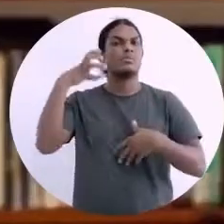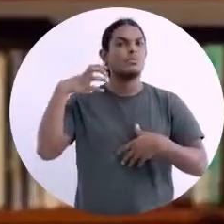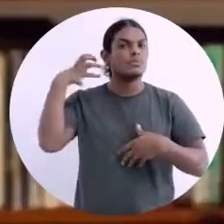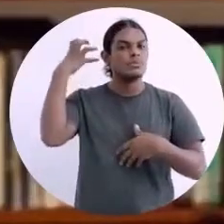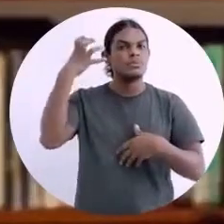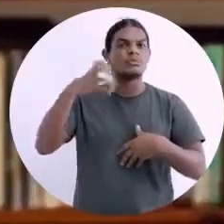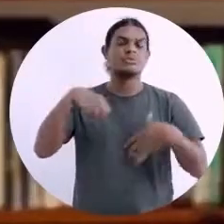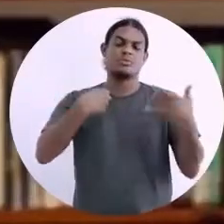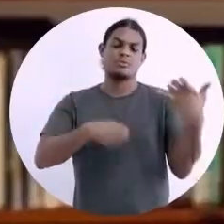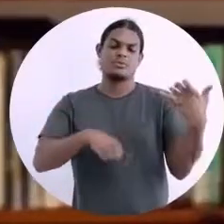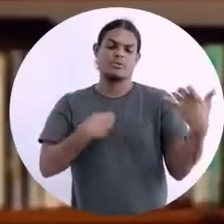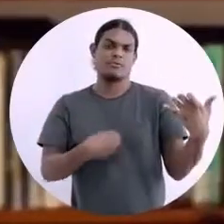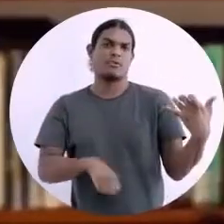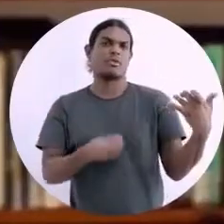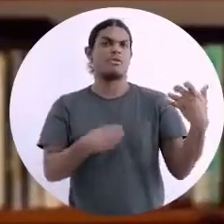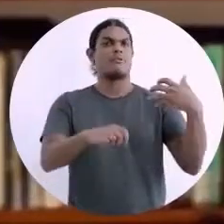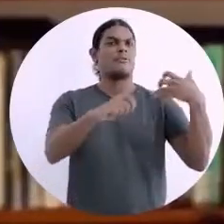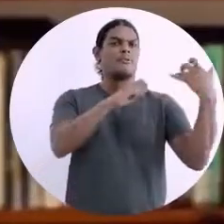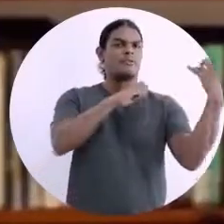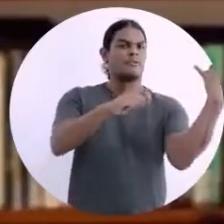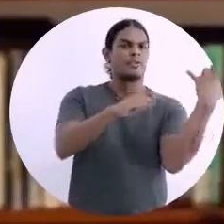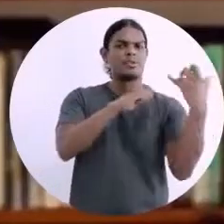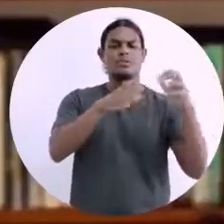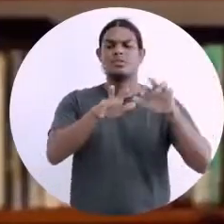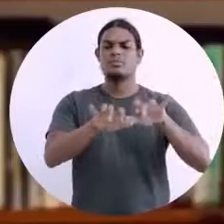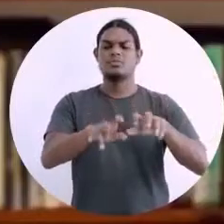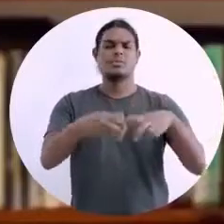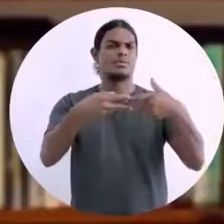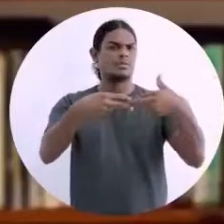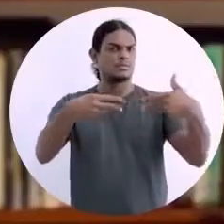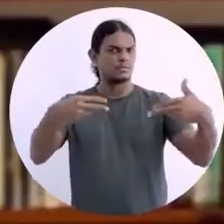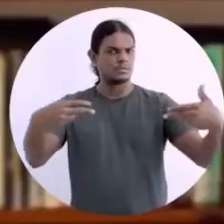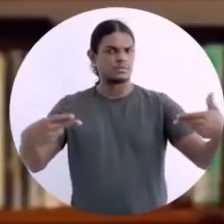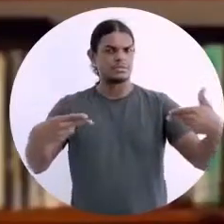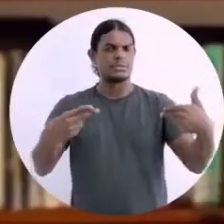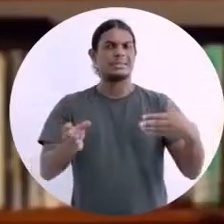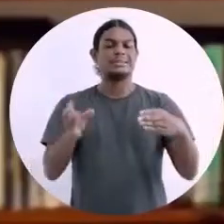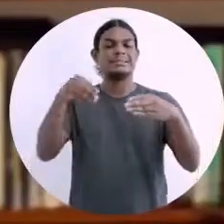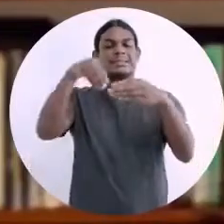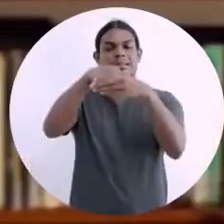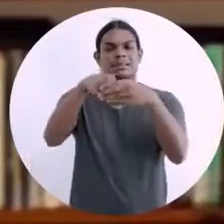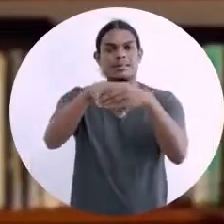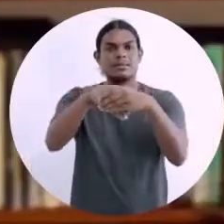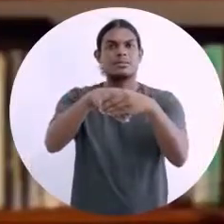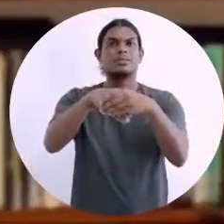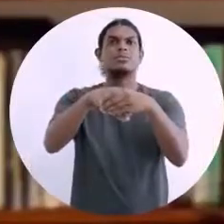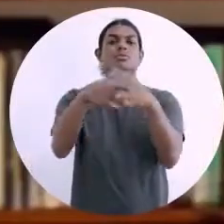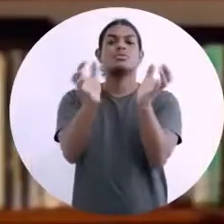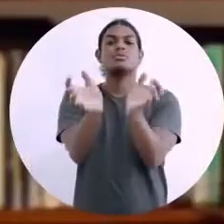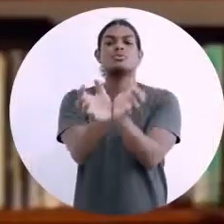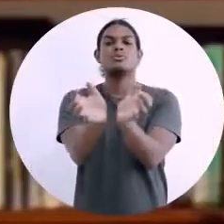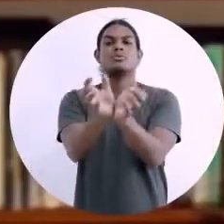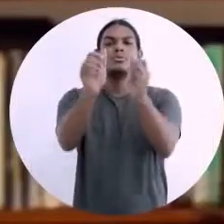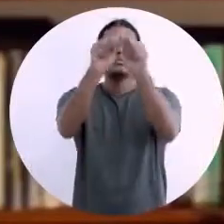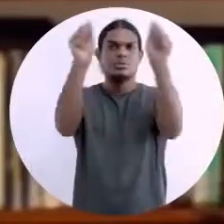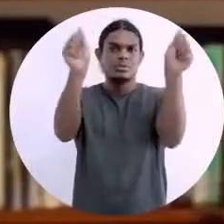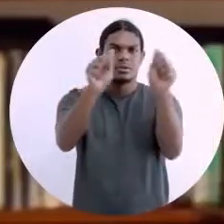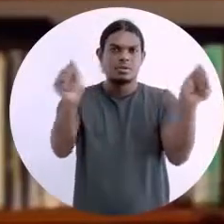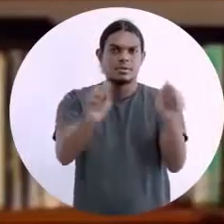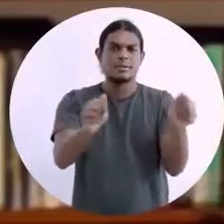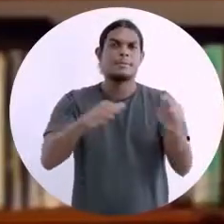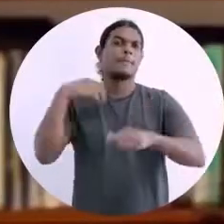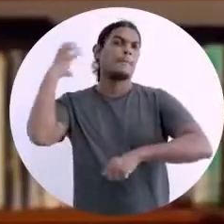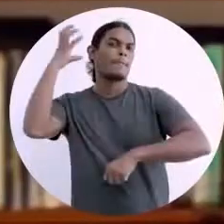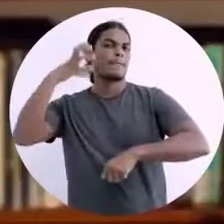única que vocês vão encontrar uma semelhança com o assunto é a classe 700, que é artes. Que artes entra música, dança,